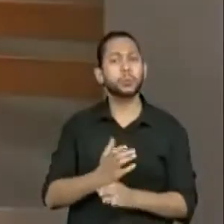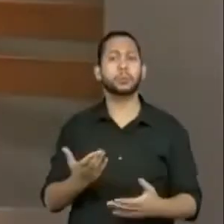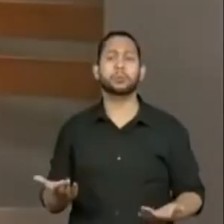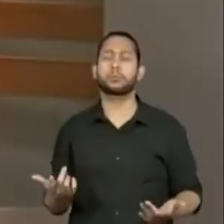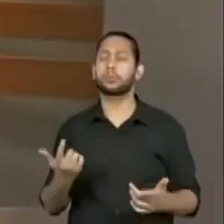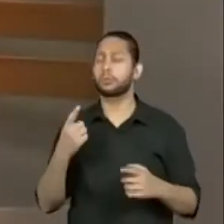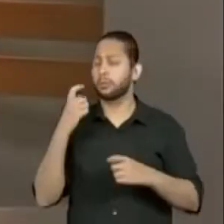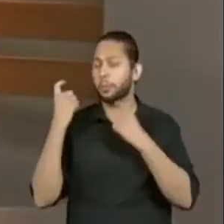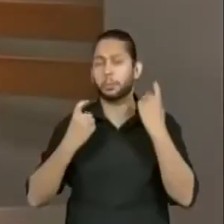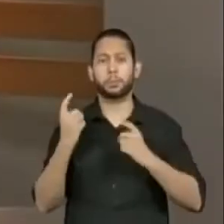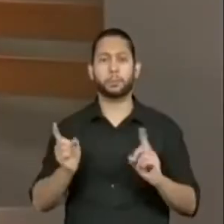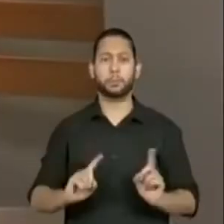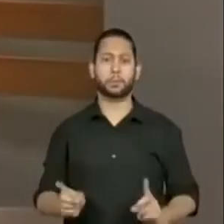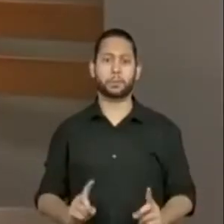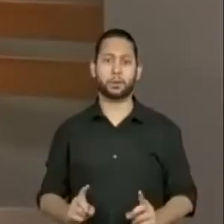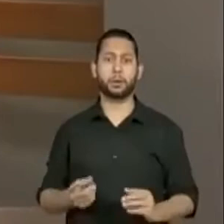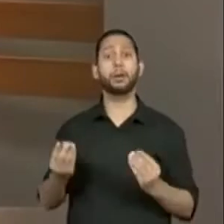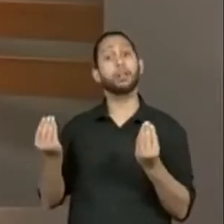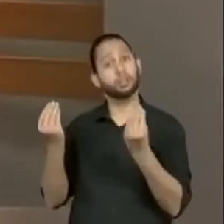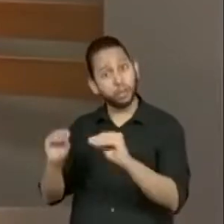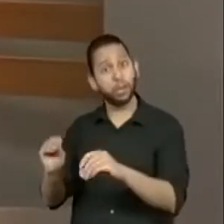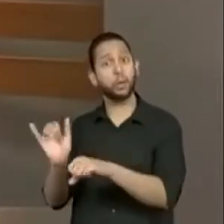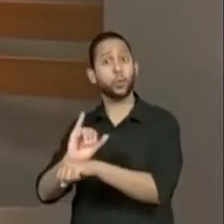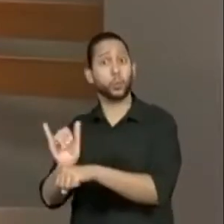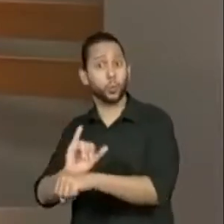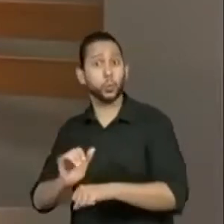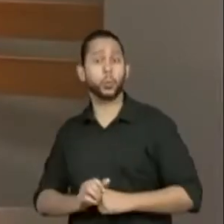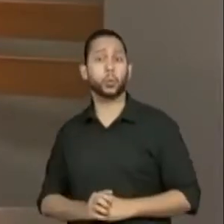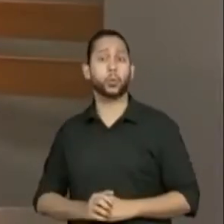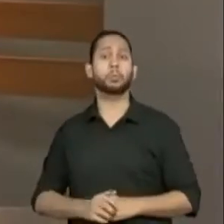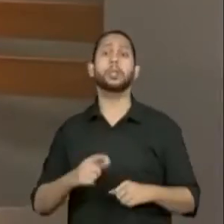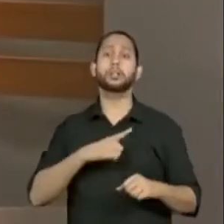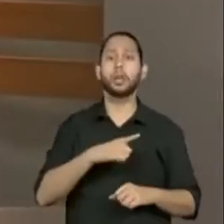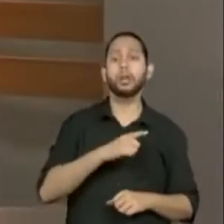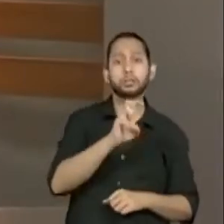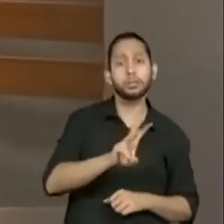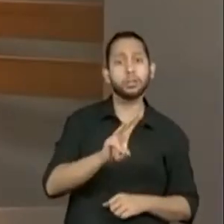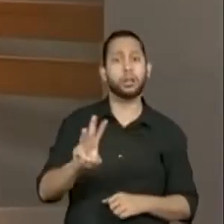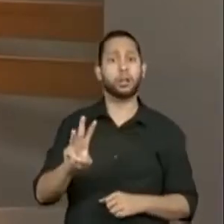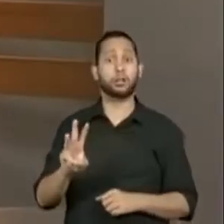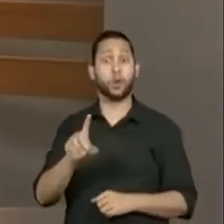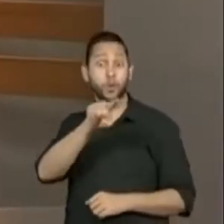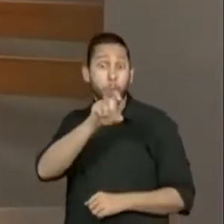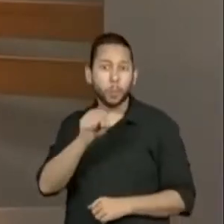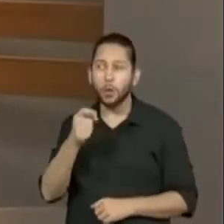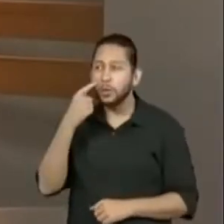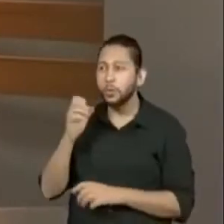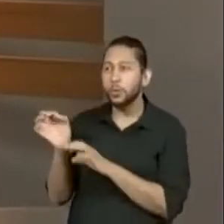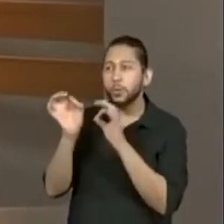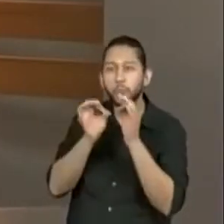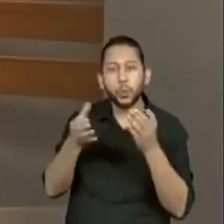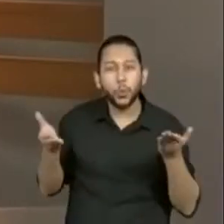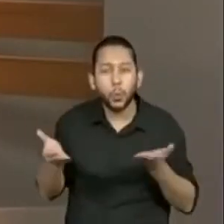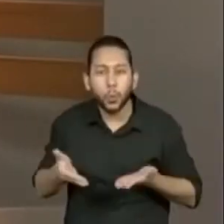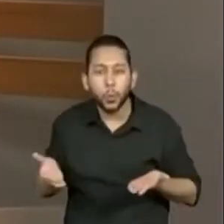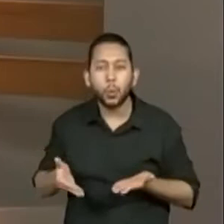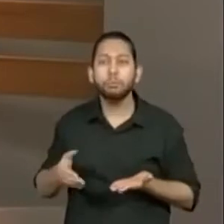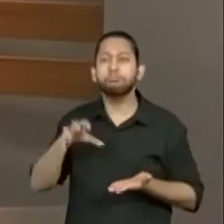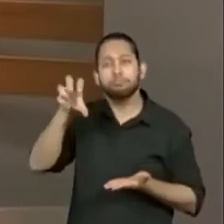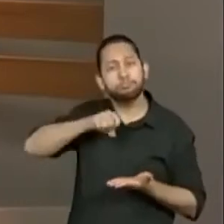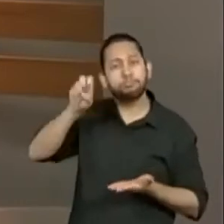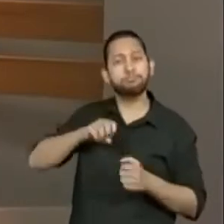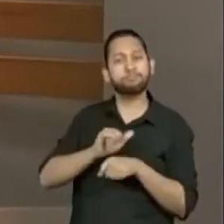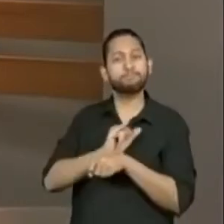preocupe re assista no YouTube sim para pegar todas as estratégias e também pode dar uma olhadinha lá no nosso